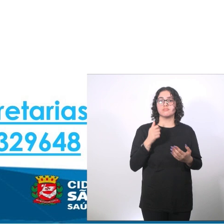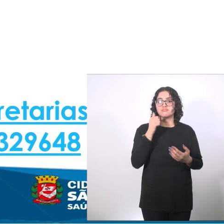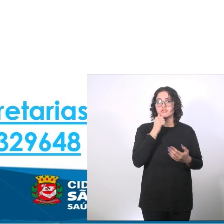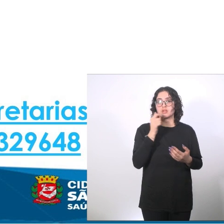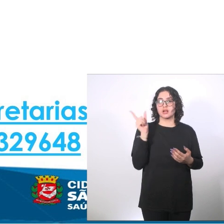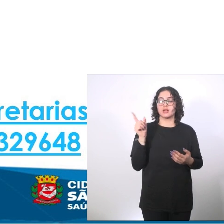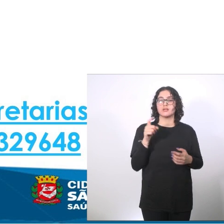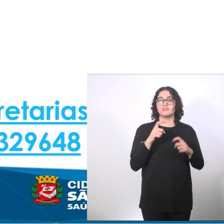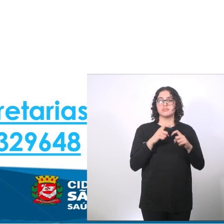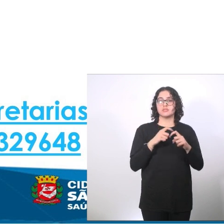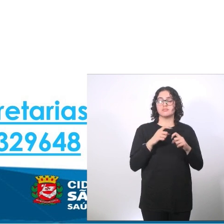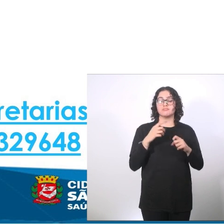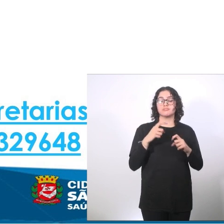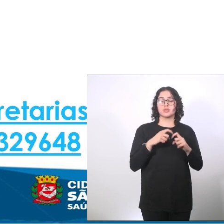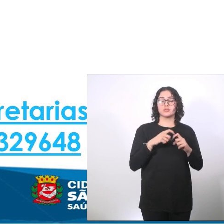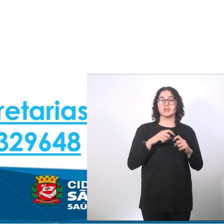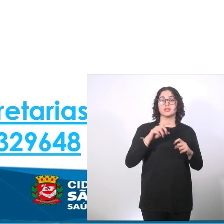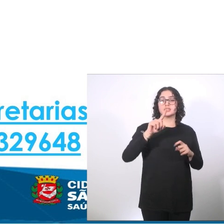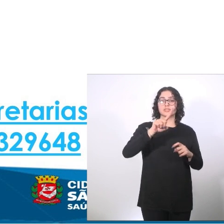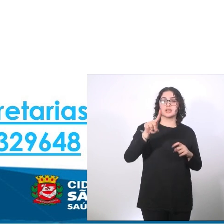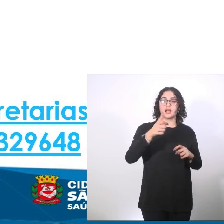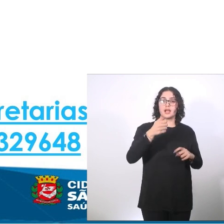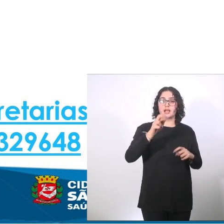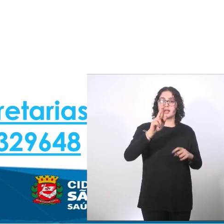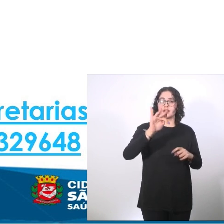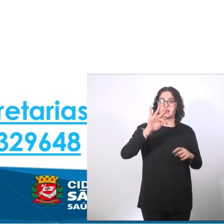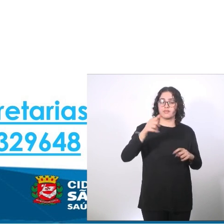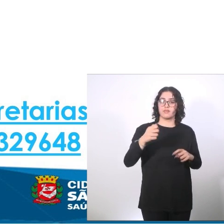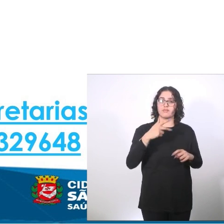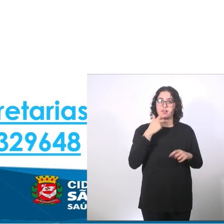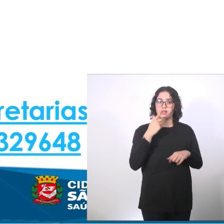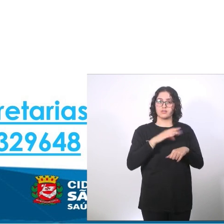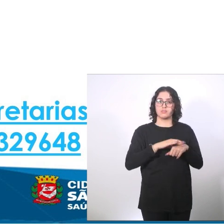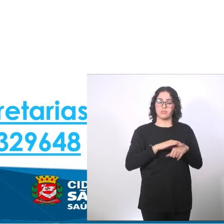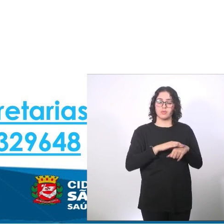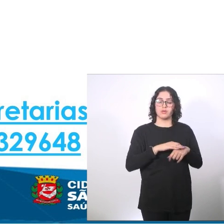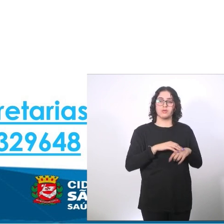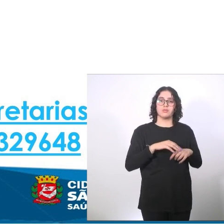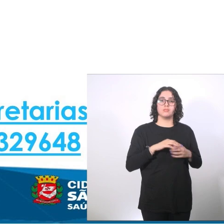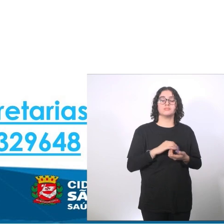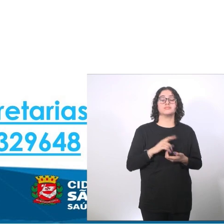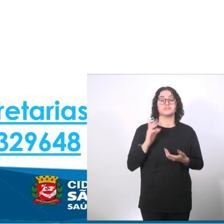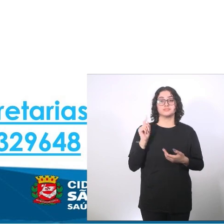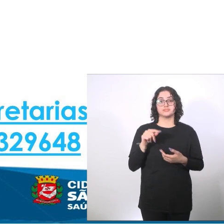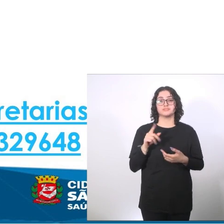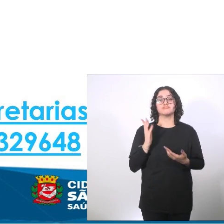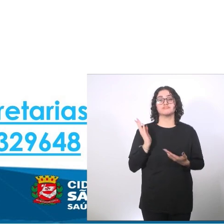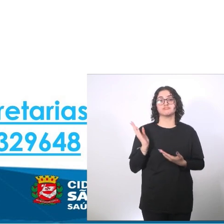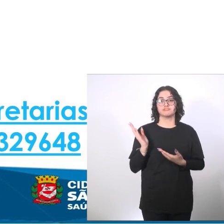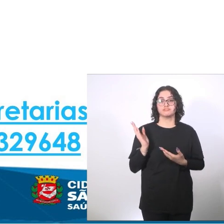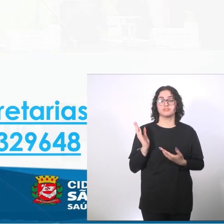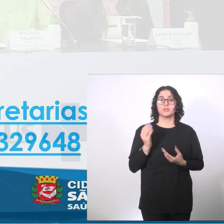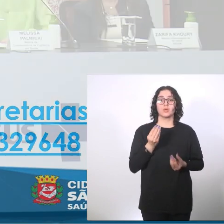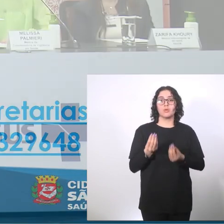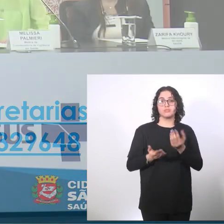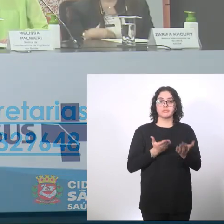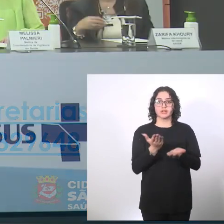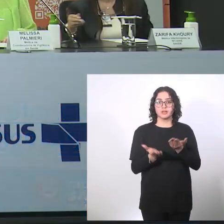doutora Zarifa, falar sobre Monkeypox em adulto, diagnóstico e